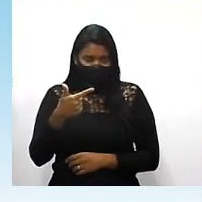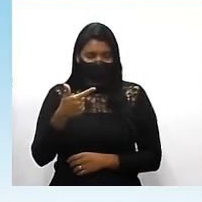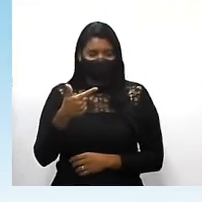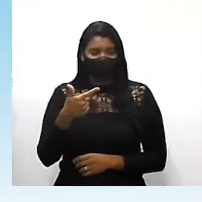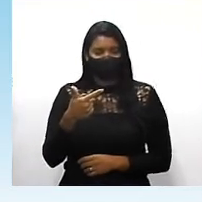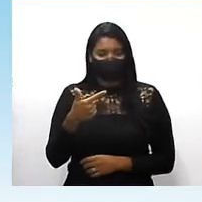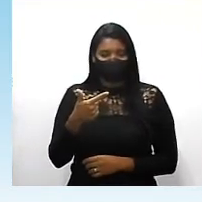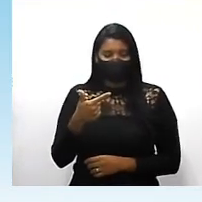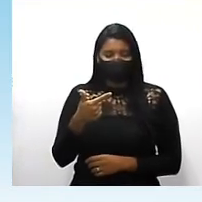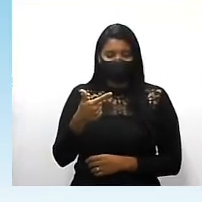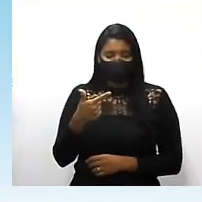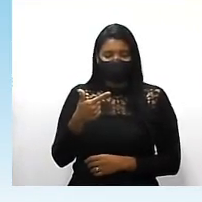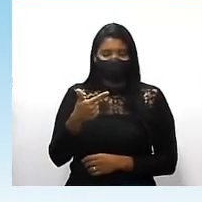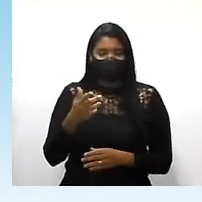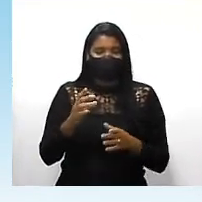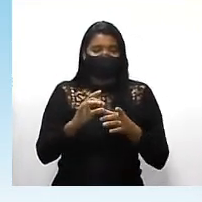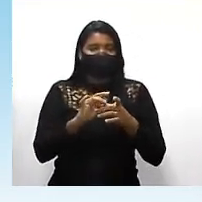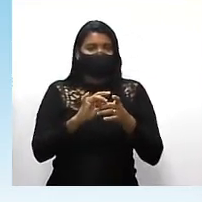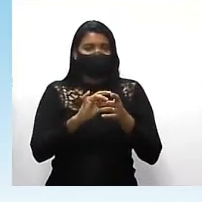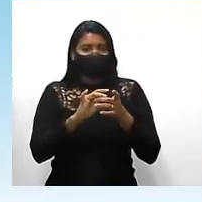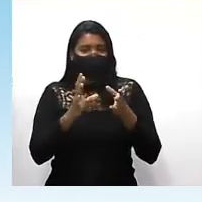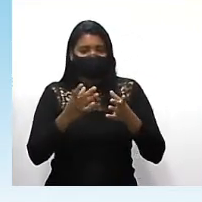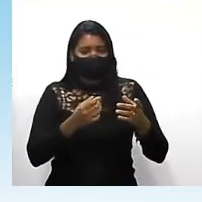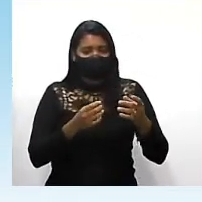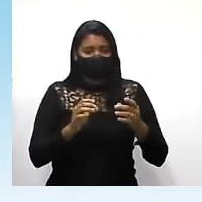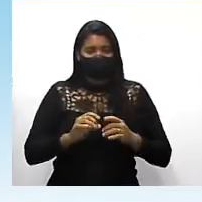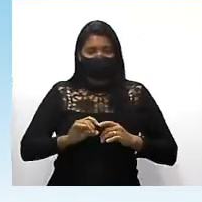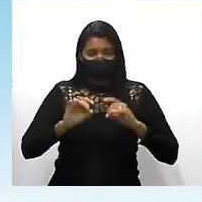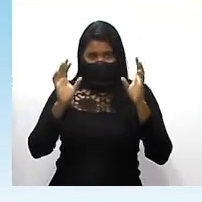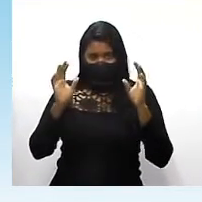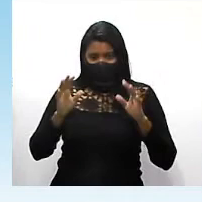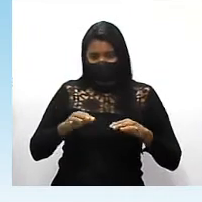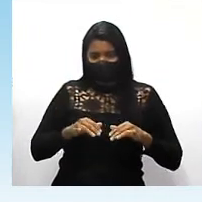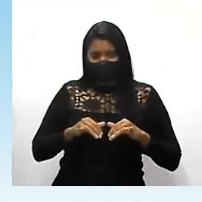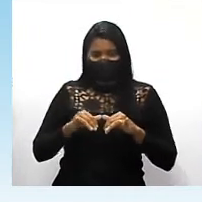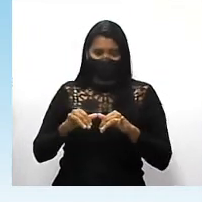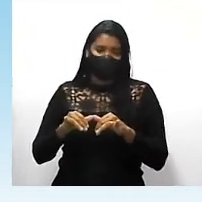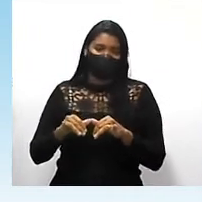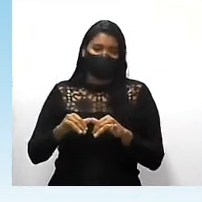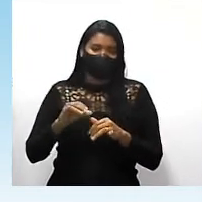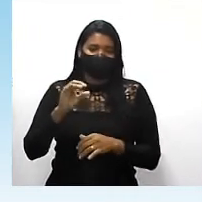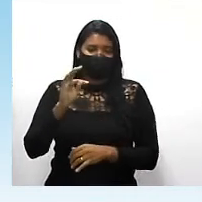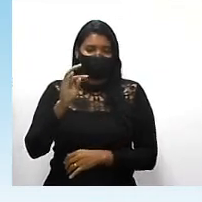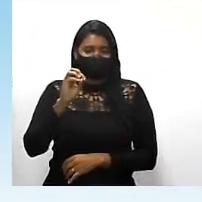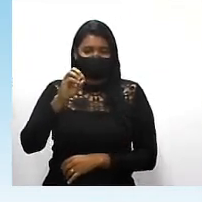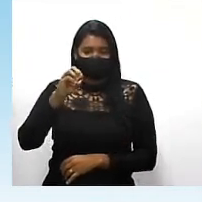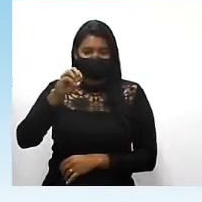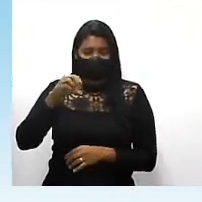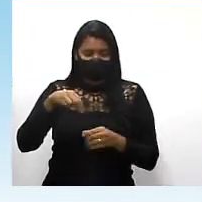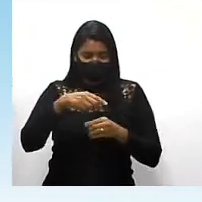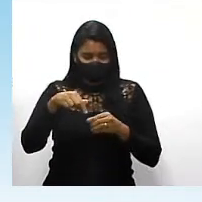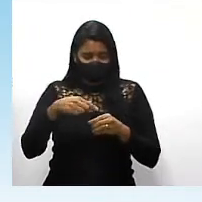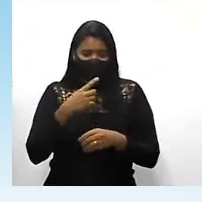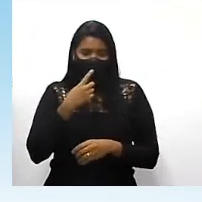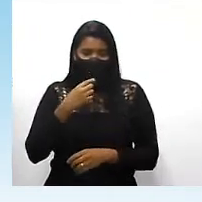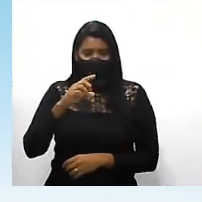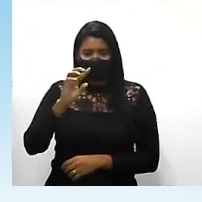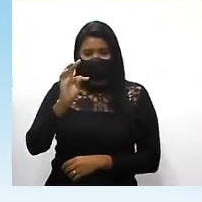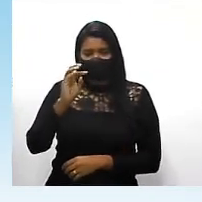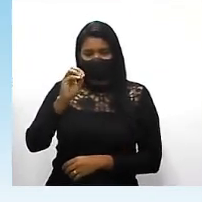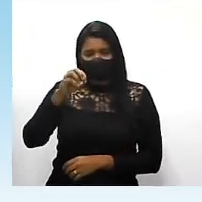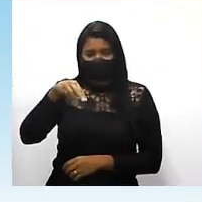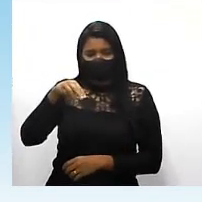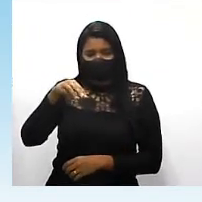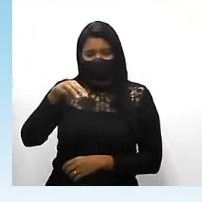1992 foi autorizada a comercialização de tomates transgênicos. Então vejam que você tem pelo